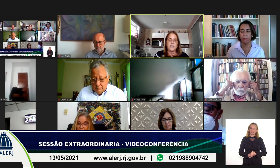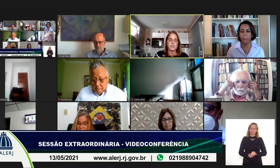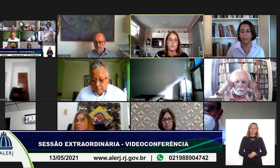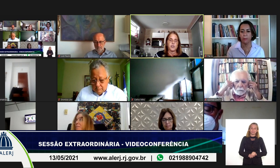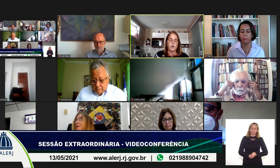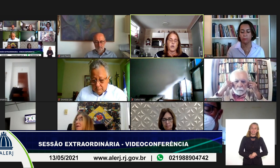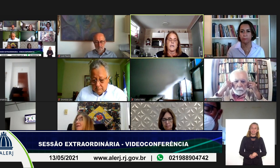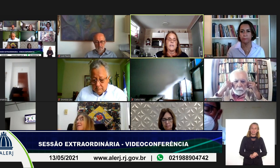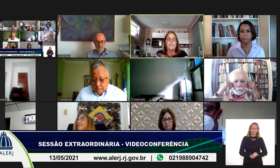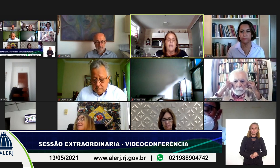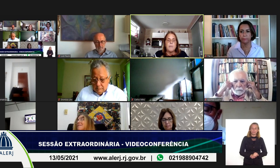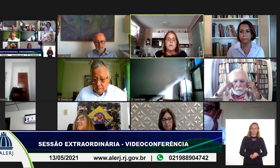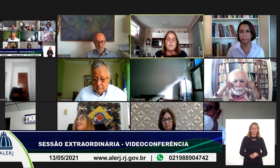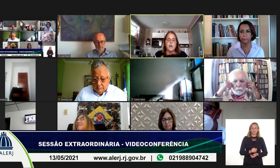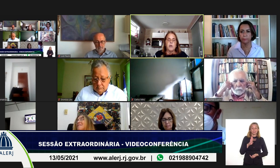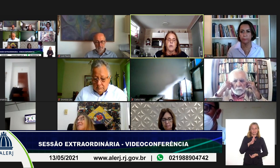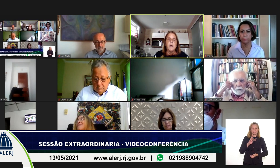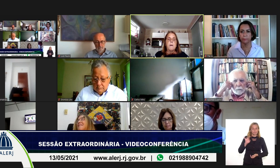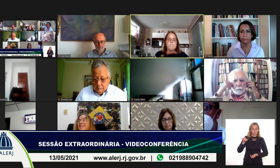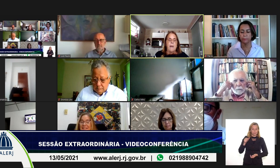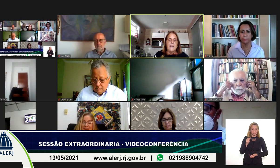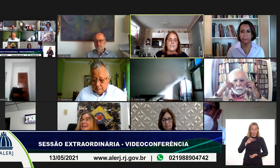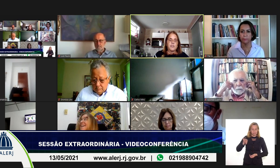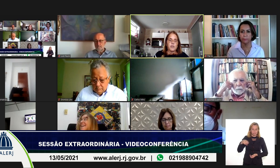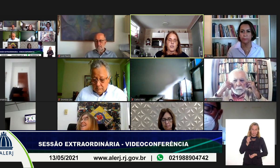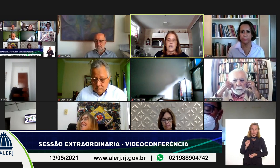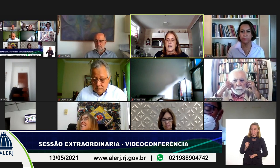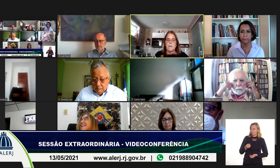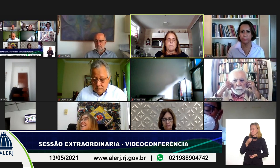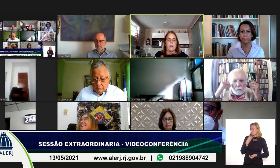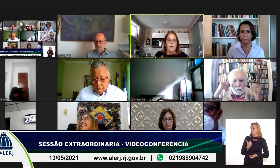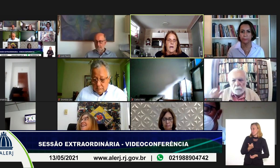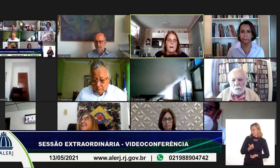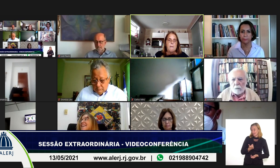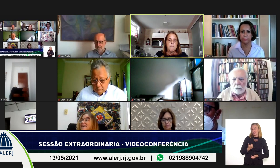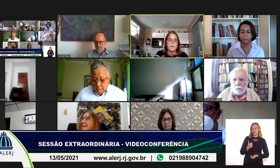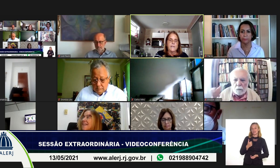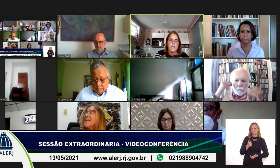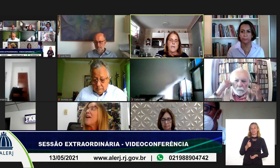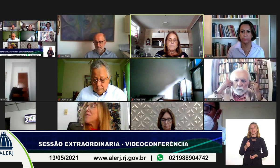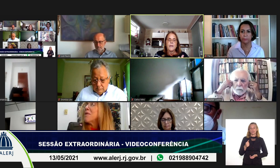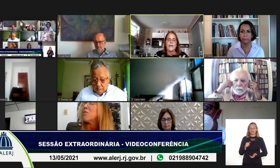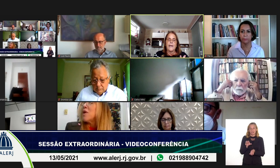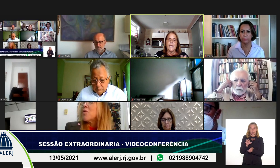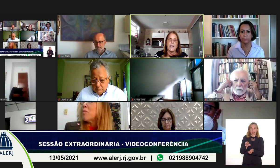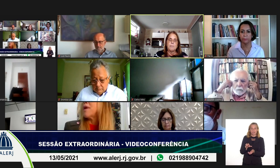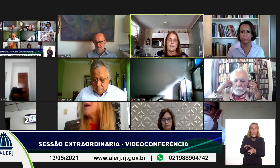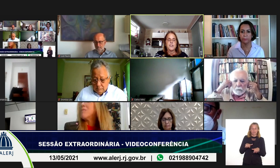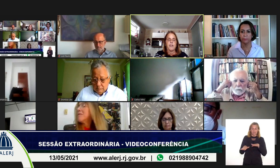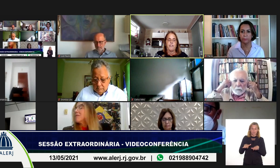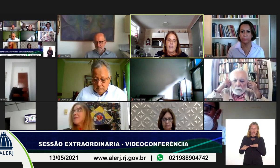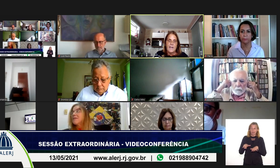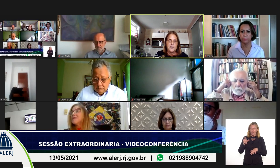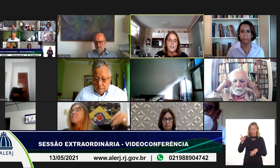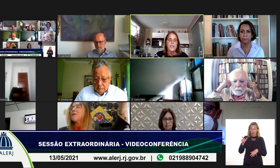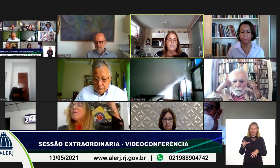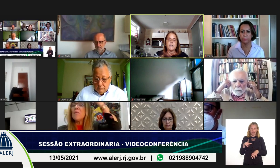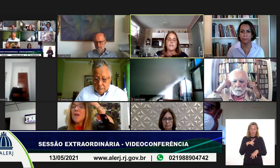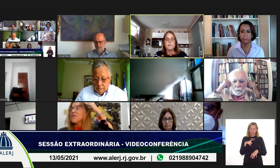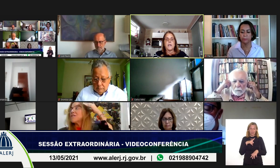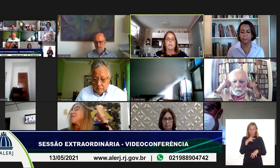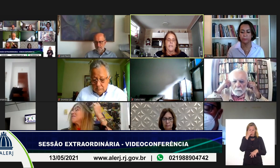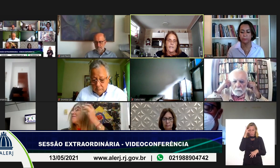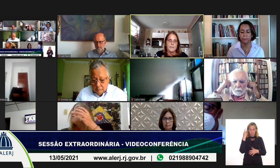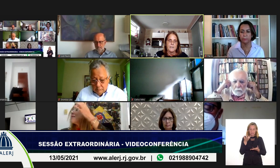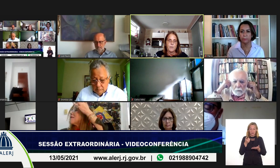e poucos por cento. Na Barra da Tijuca, que filé mignon, Barra da Tijuca, Jacarepaguá, botaram Pati de Alferes e